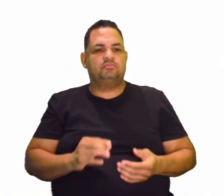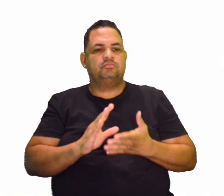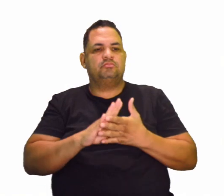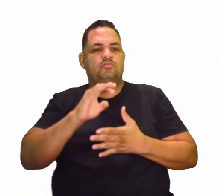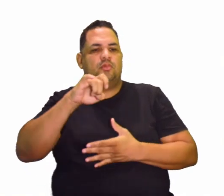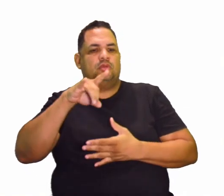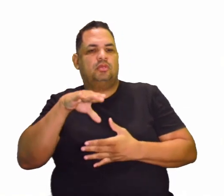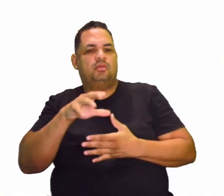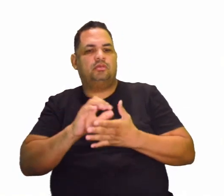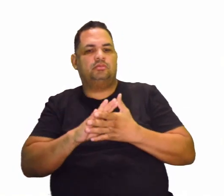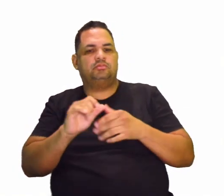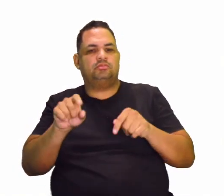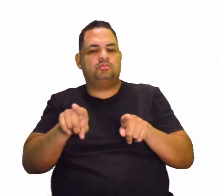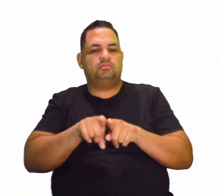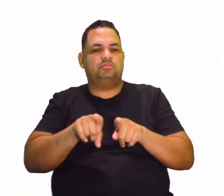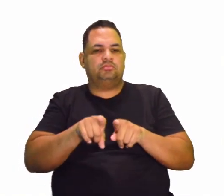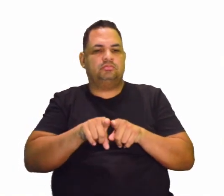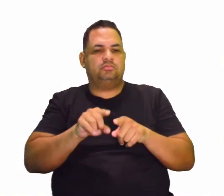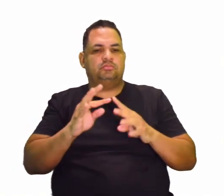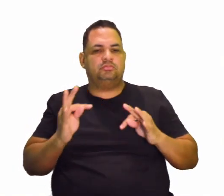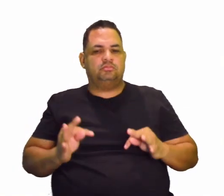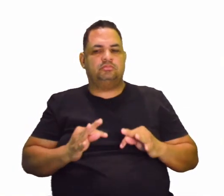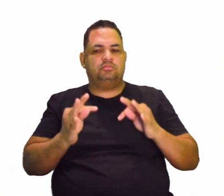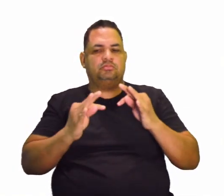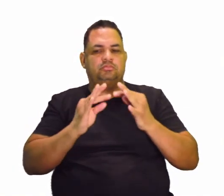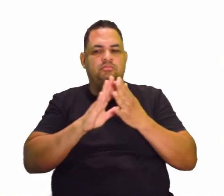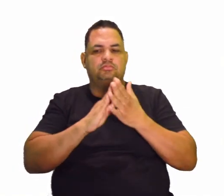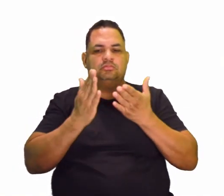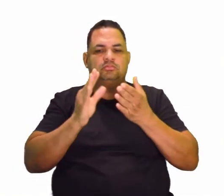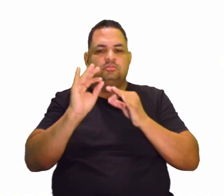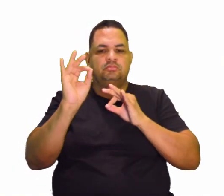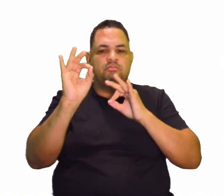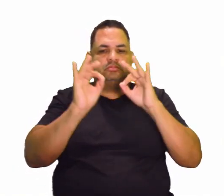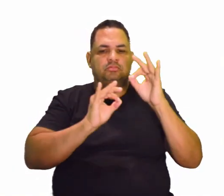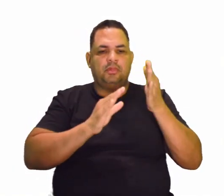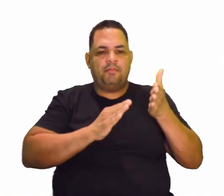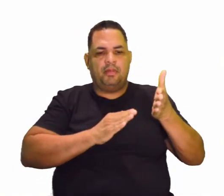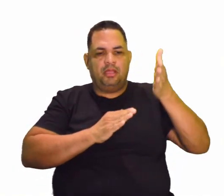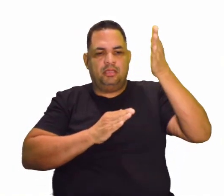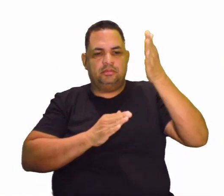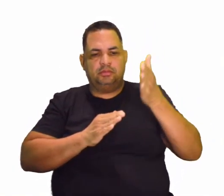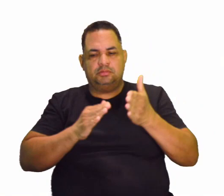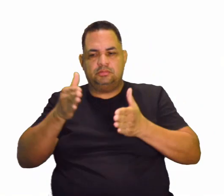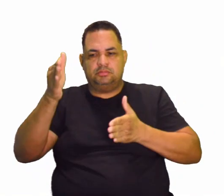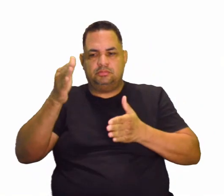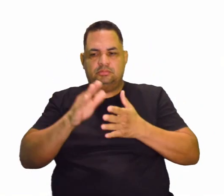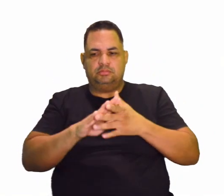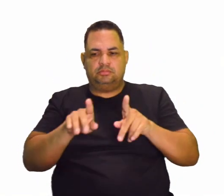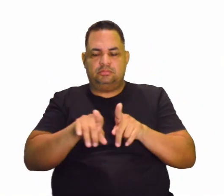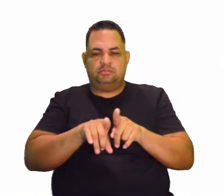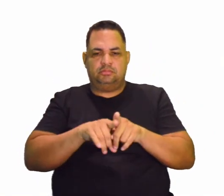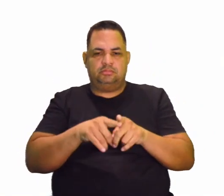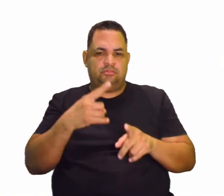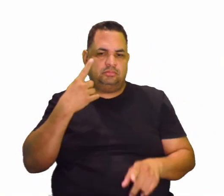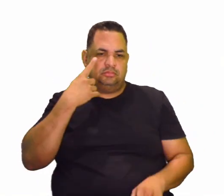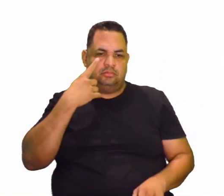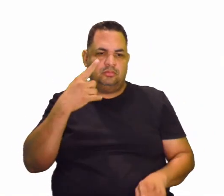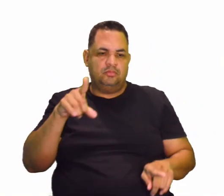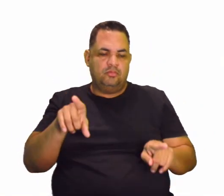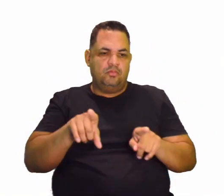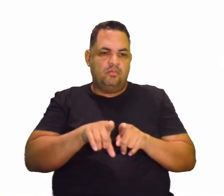mosaicos também eram uma técnica decorativa, de paredes, né, de murais. Então, nós observamos que